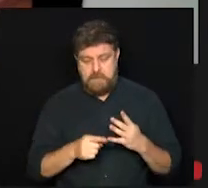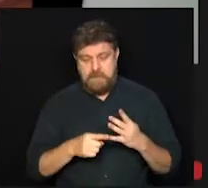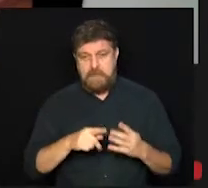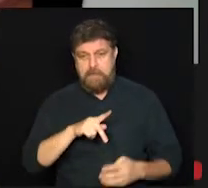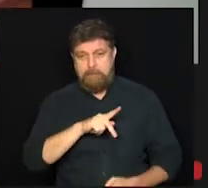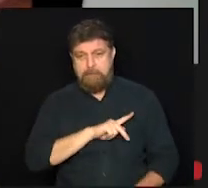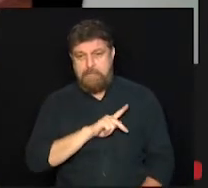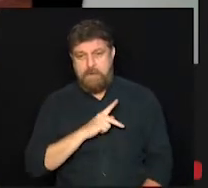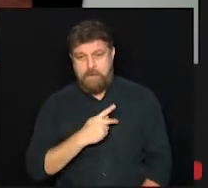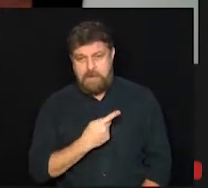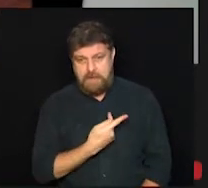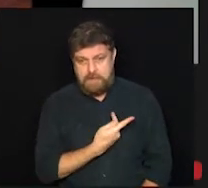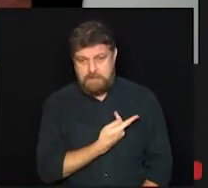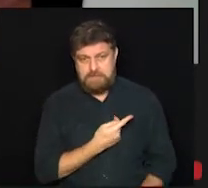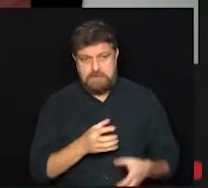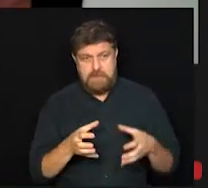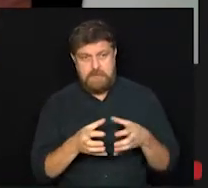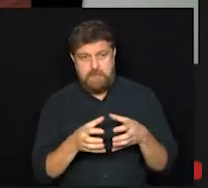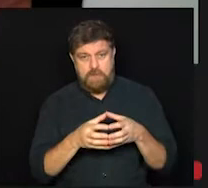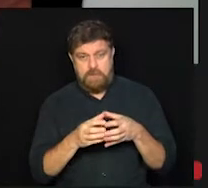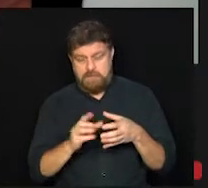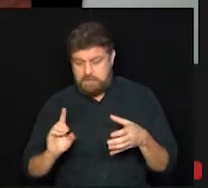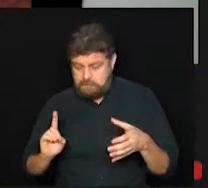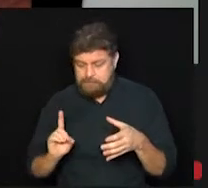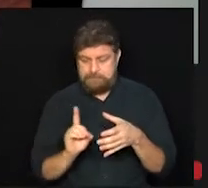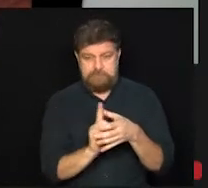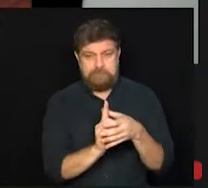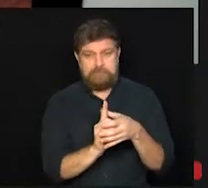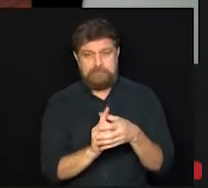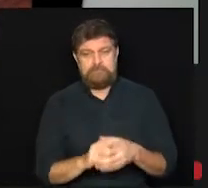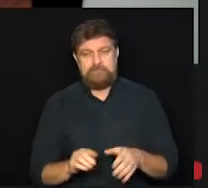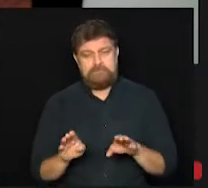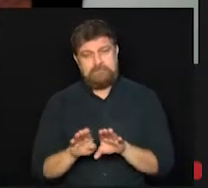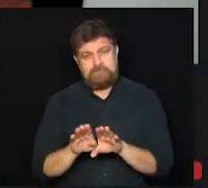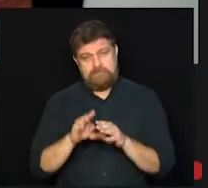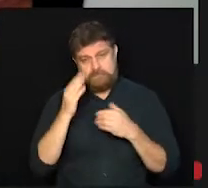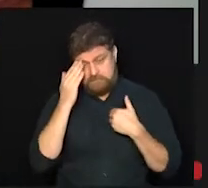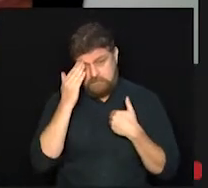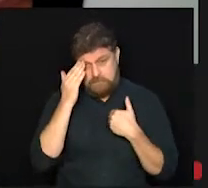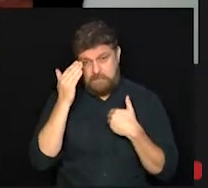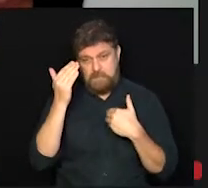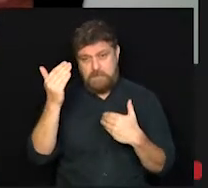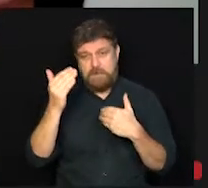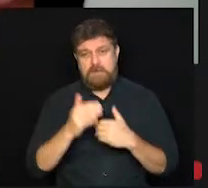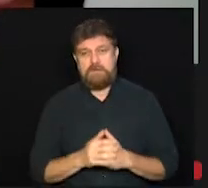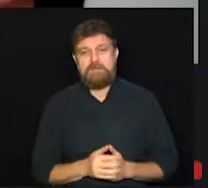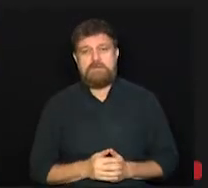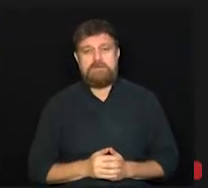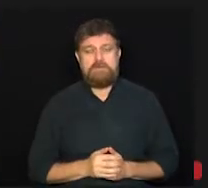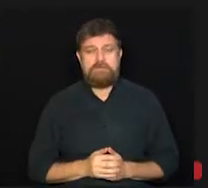também compõem a comissão. Quero também agradecer a presença